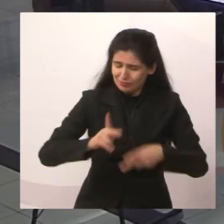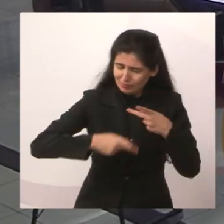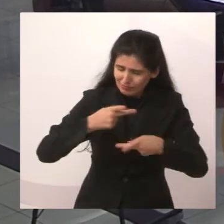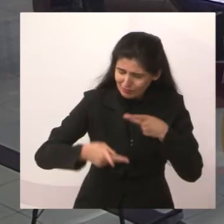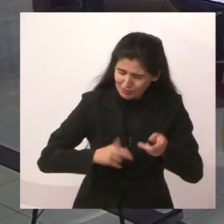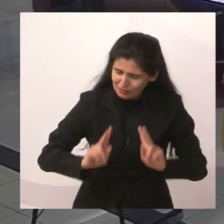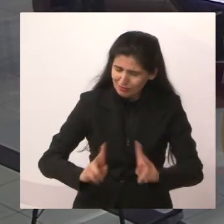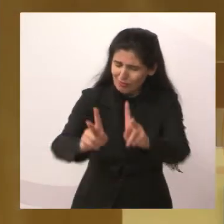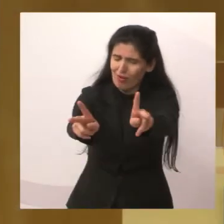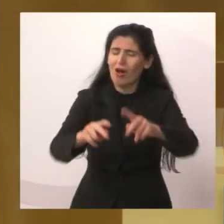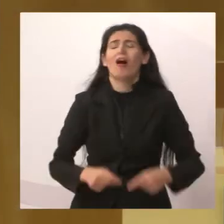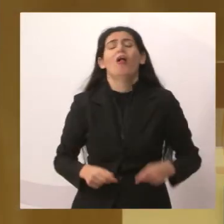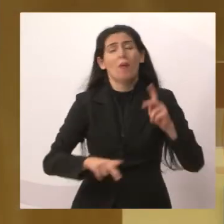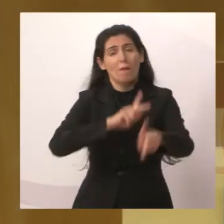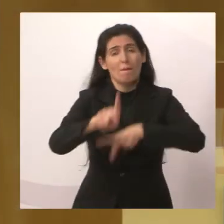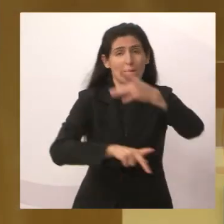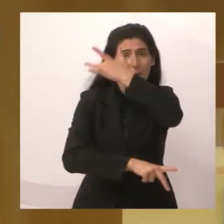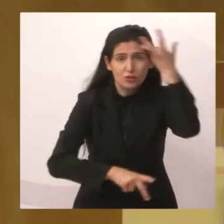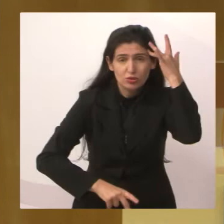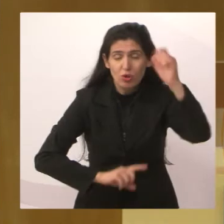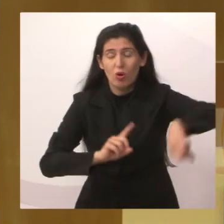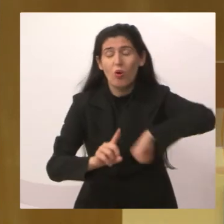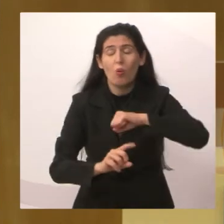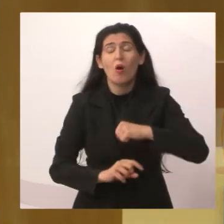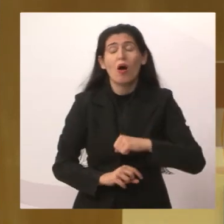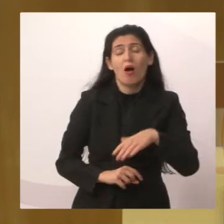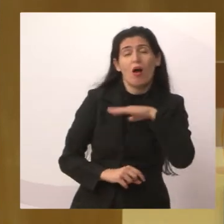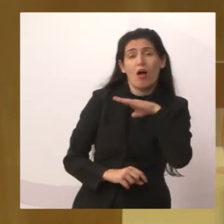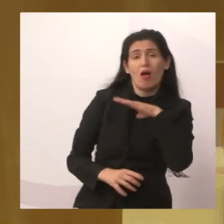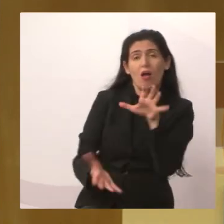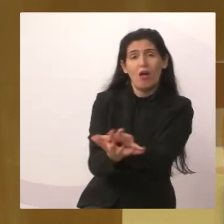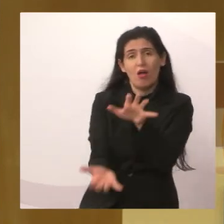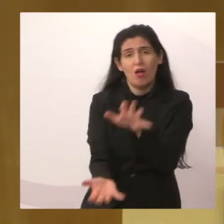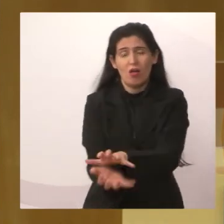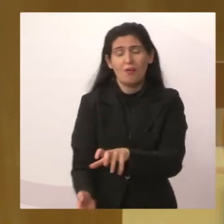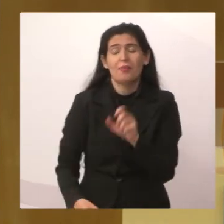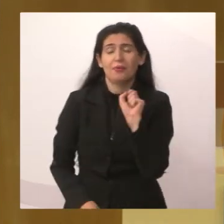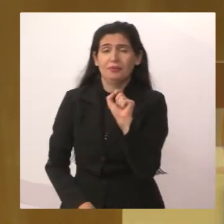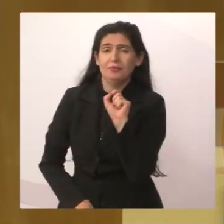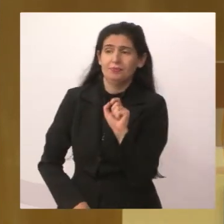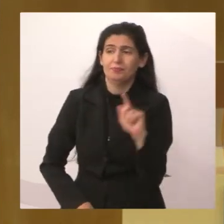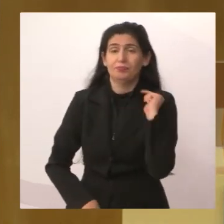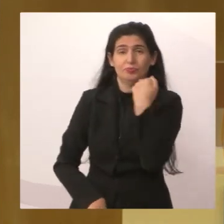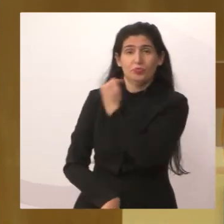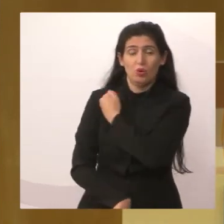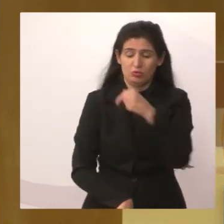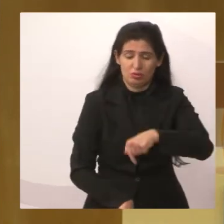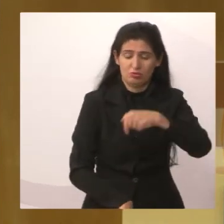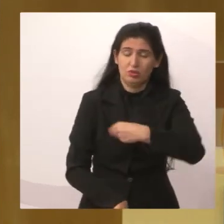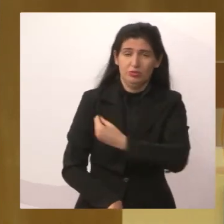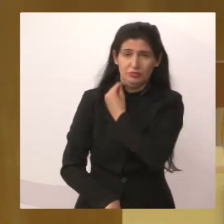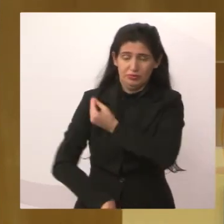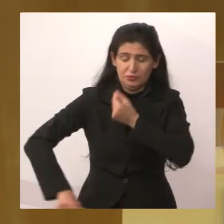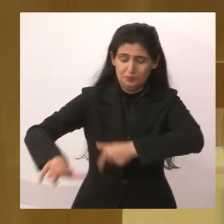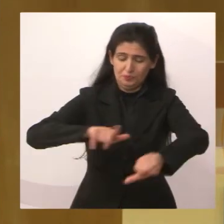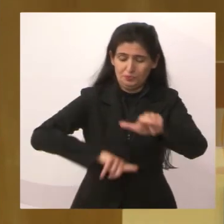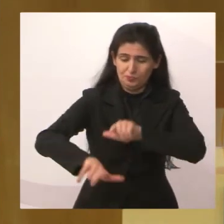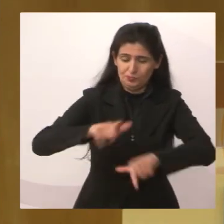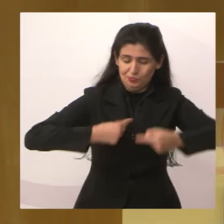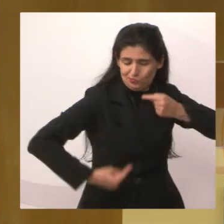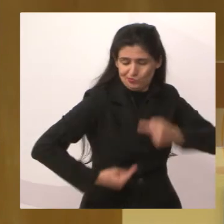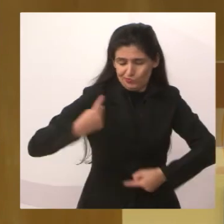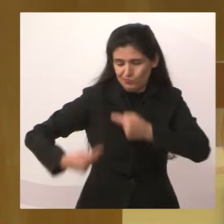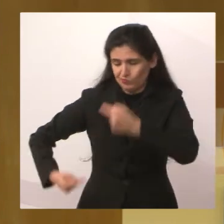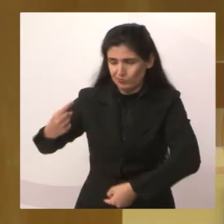para a população da cidade de Jacareí, que enquanto nós estamos aqui, mas